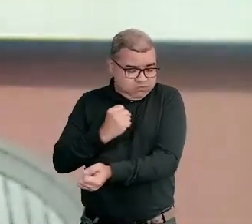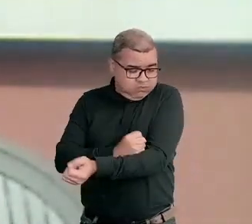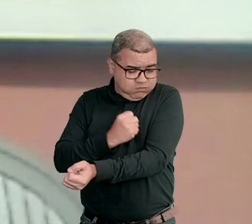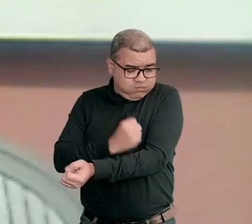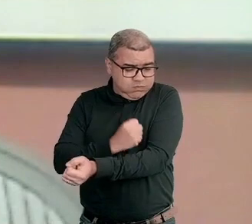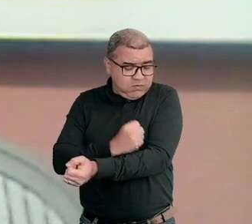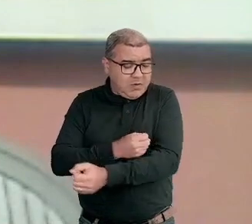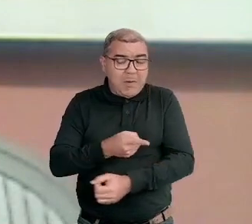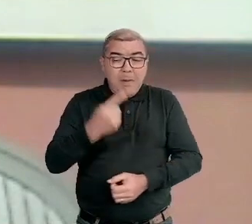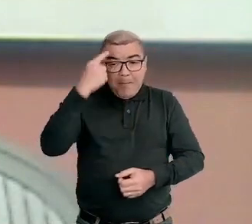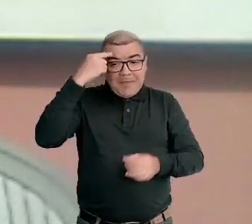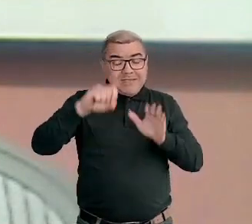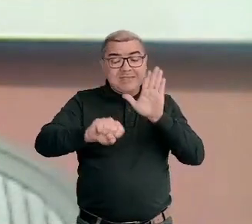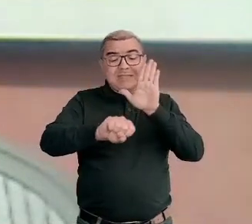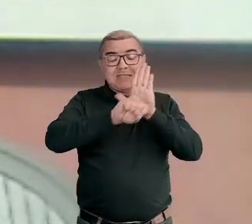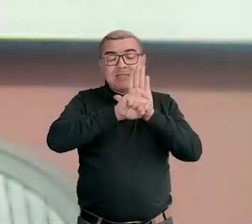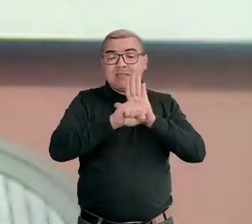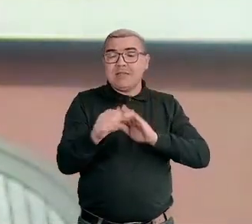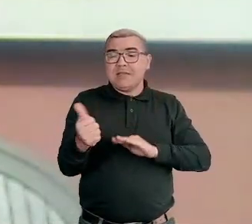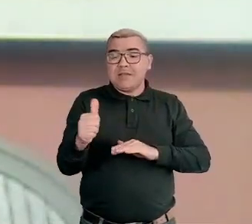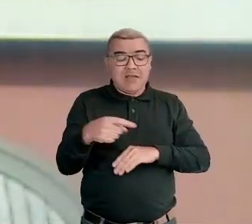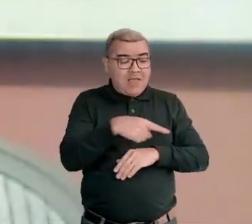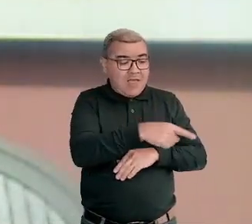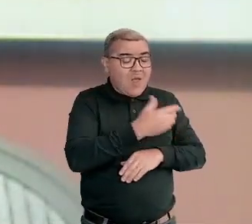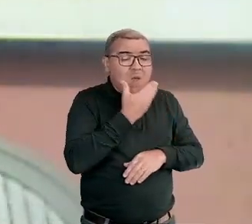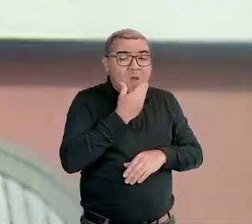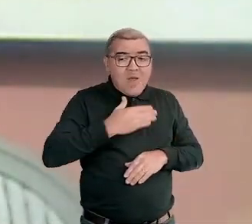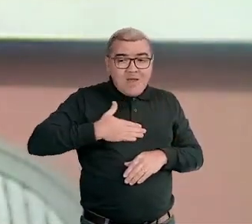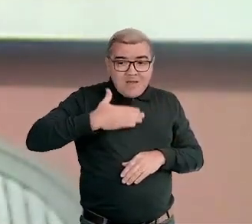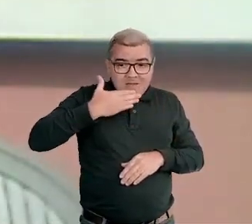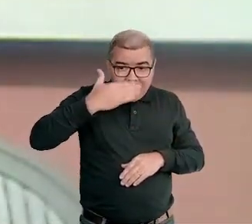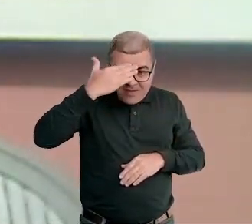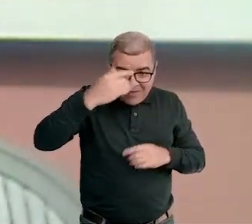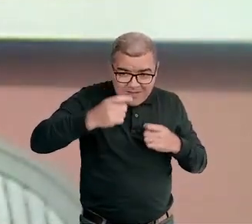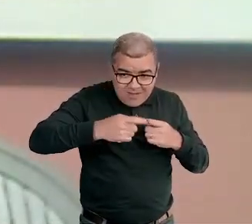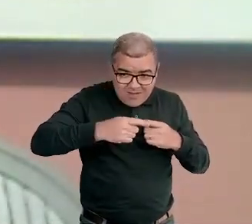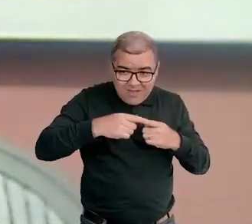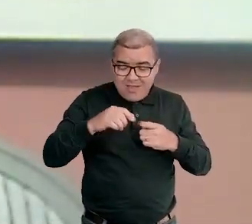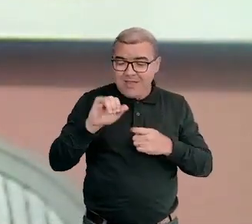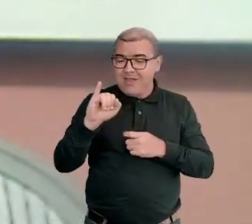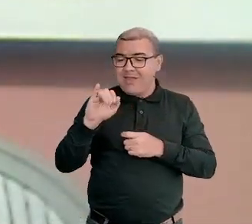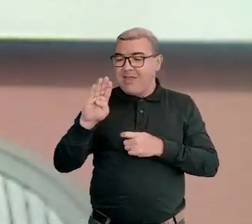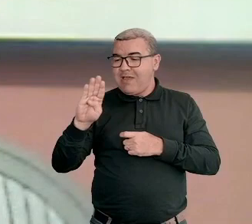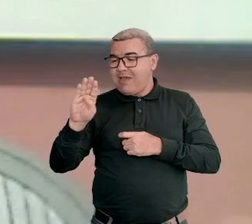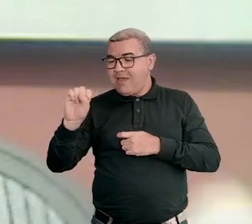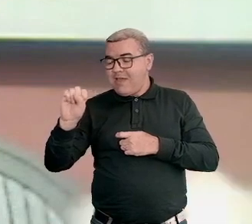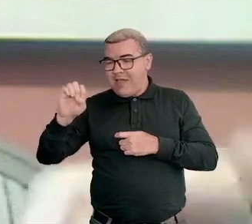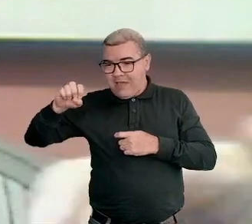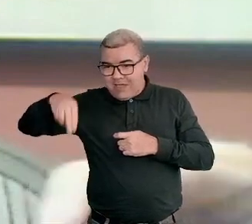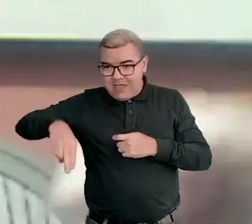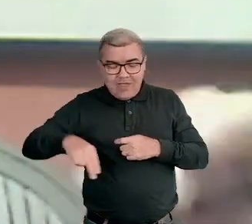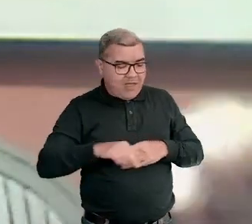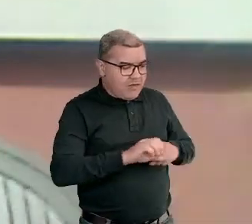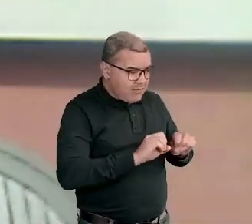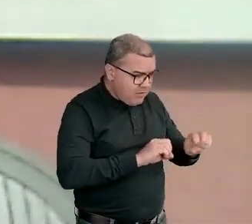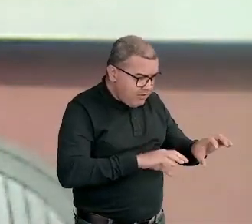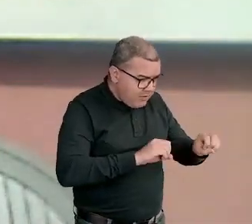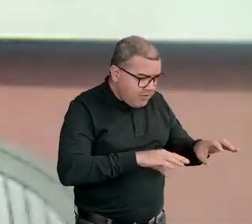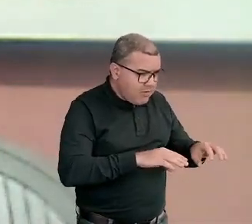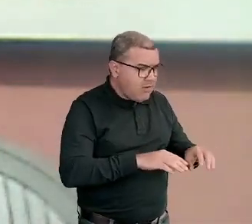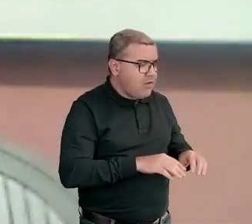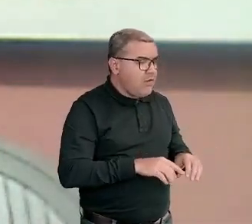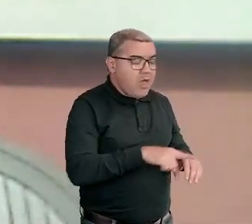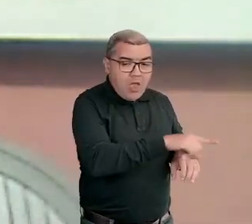século XI, né? E o Avicena só liberava os seus alunos, a quem ele chamava de Hakim, ele só